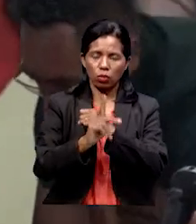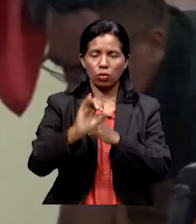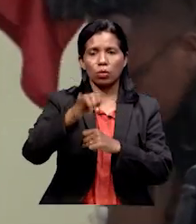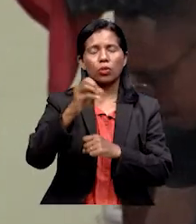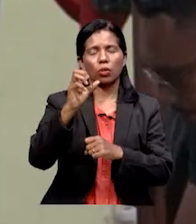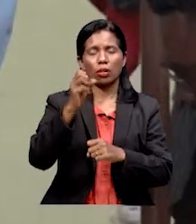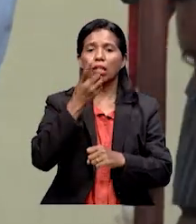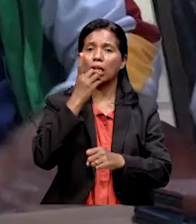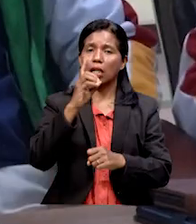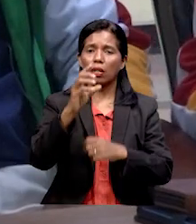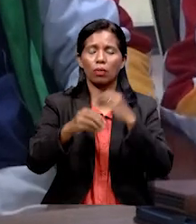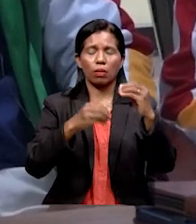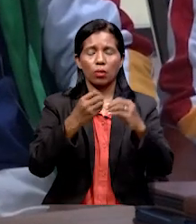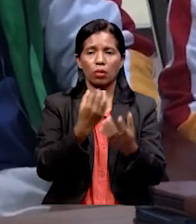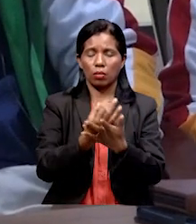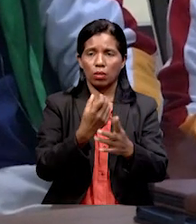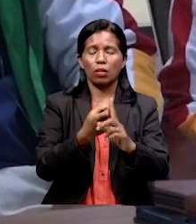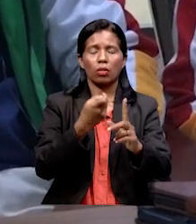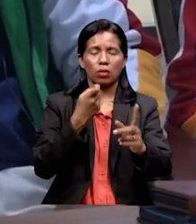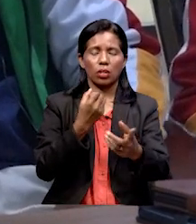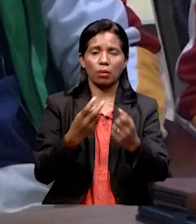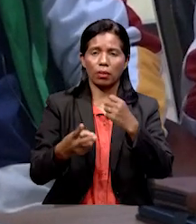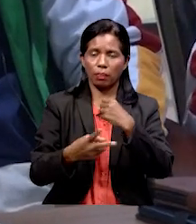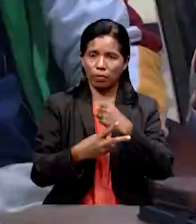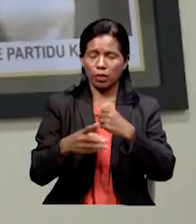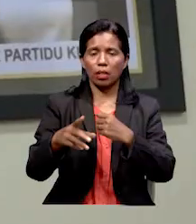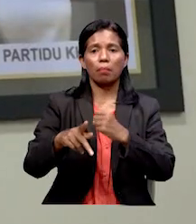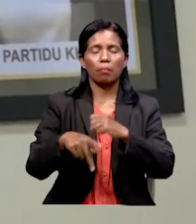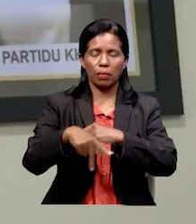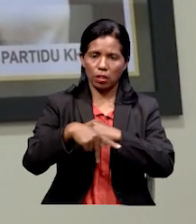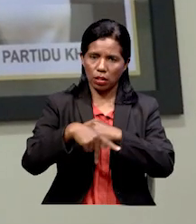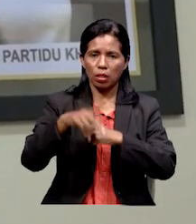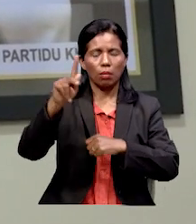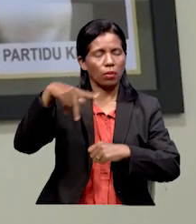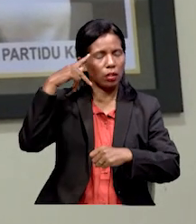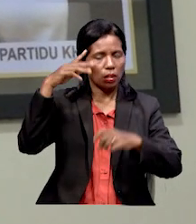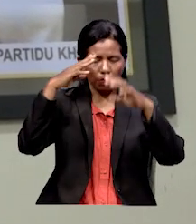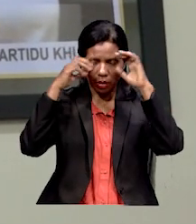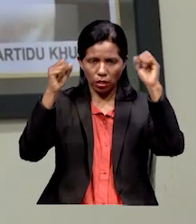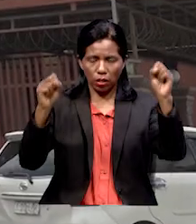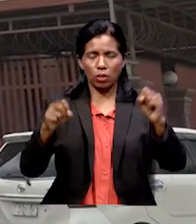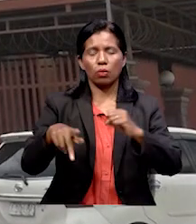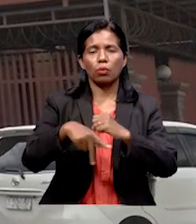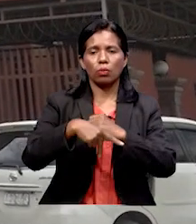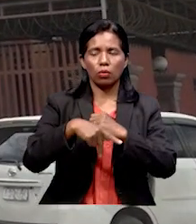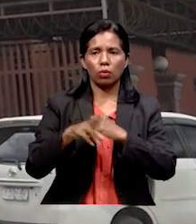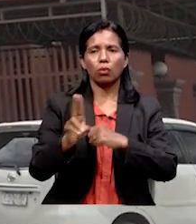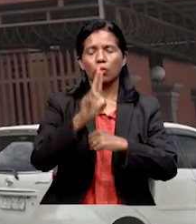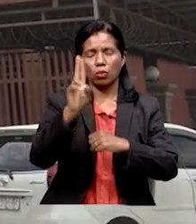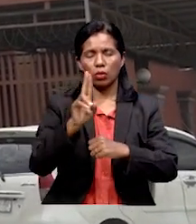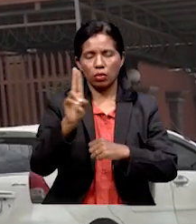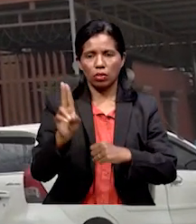declara o Katak, o sambalo russo osan subvenção para partido político. Presidente Kuntu utiliza o dialogo falinho